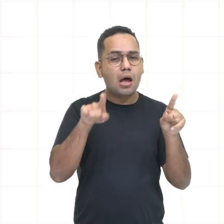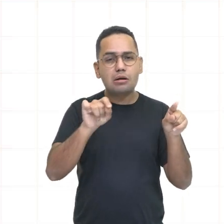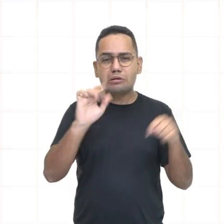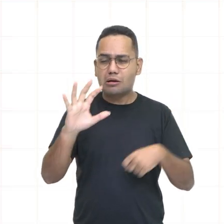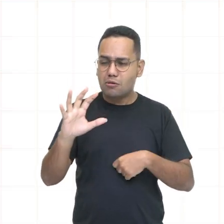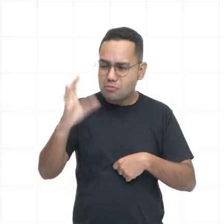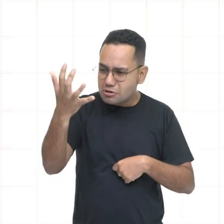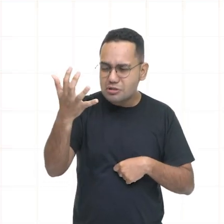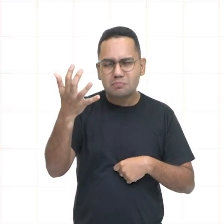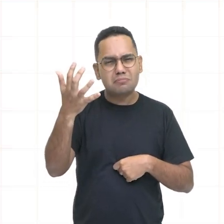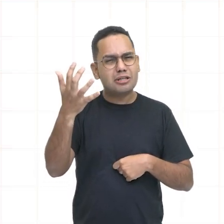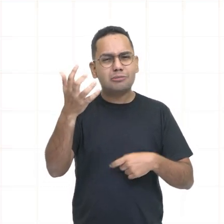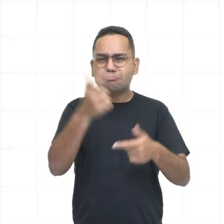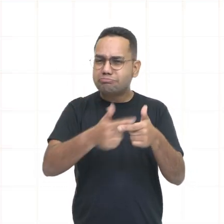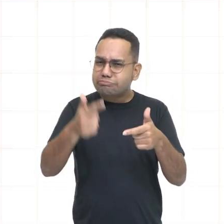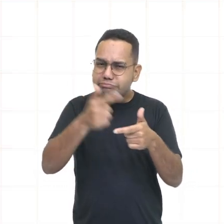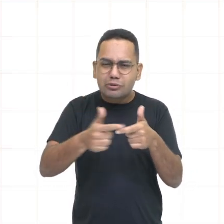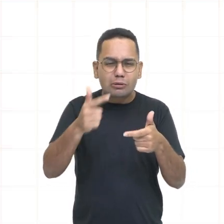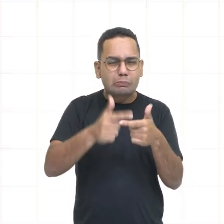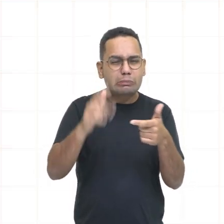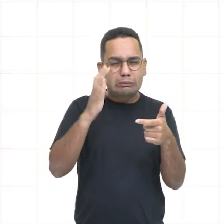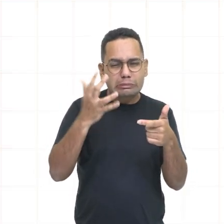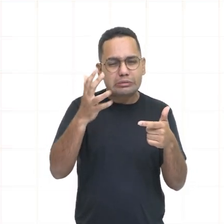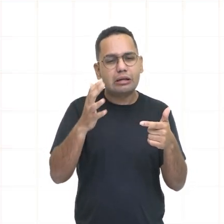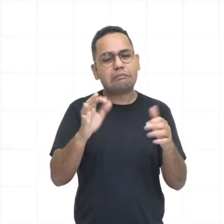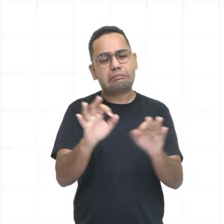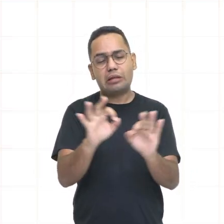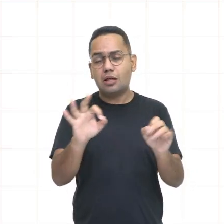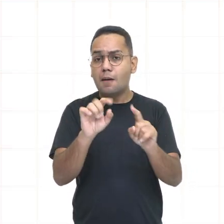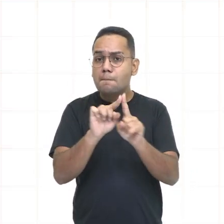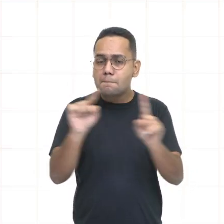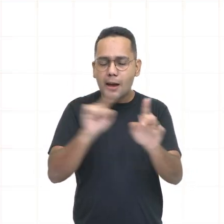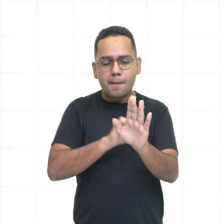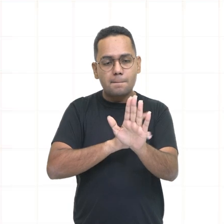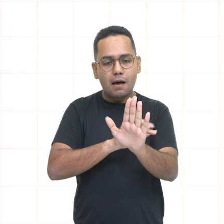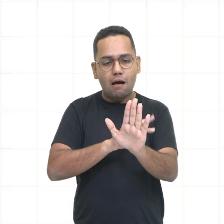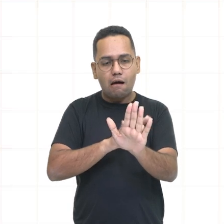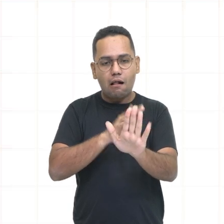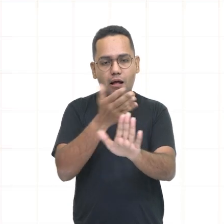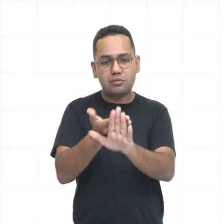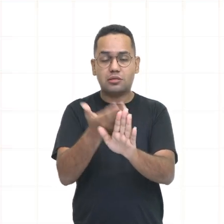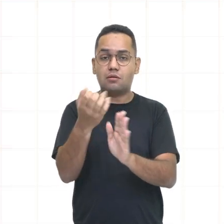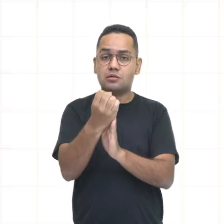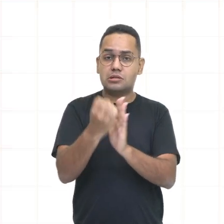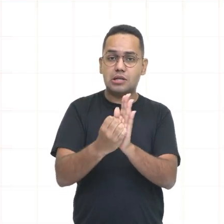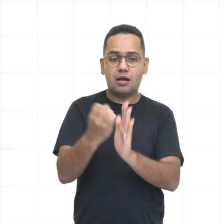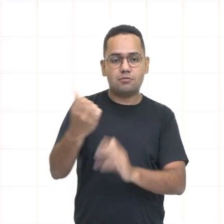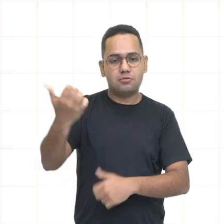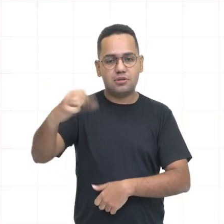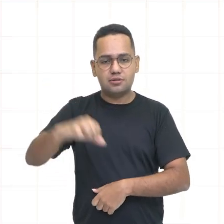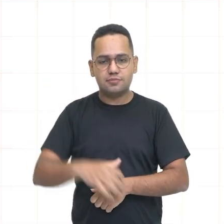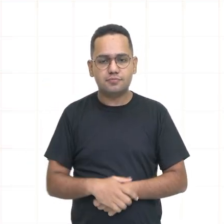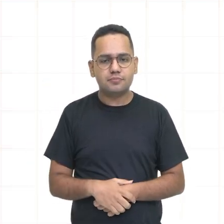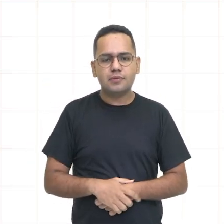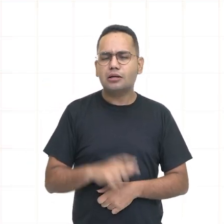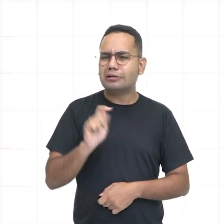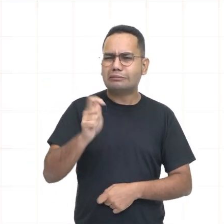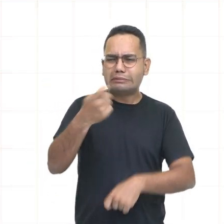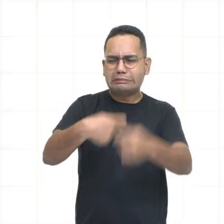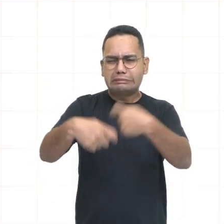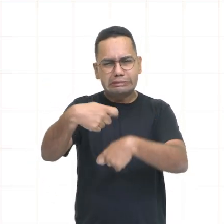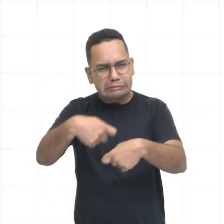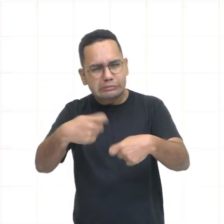não resolvidos que se arrastavam desde o século XIX. Rivalidades econômicas,